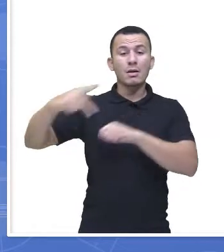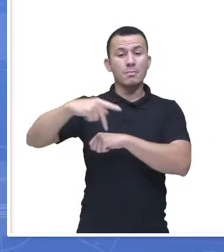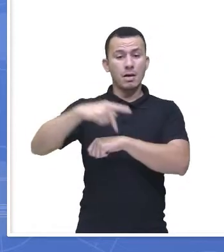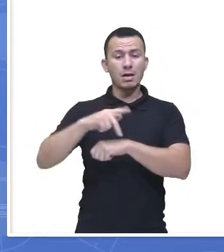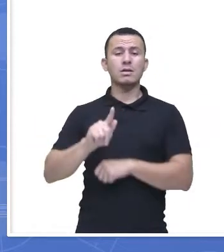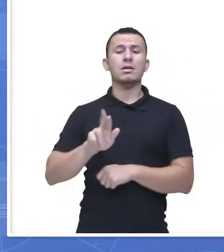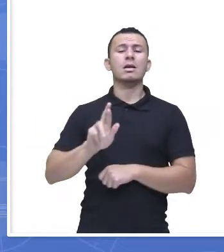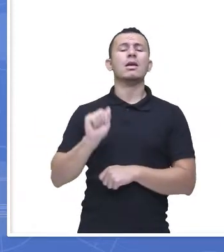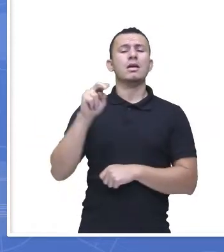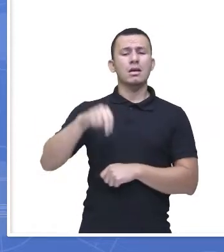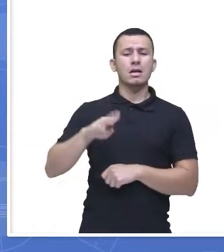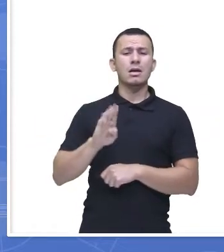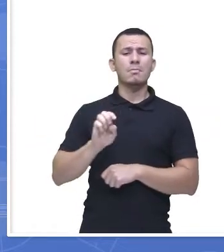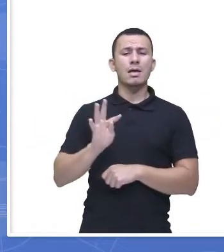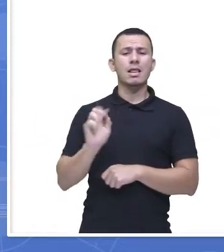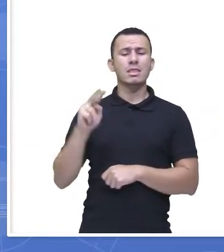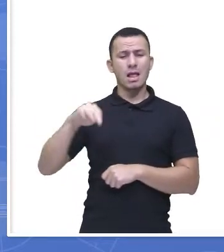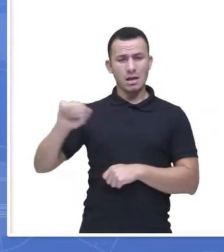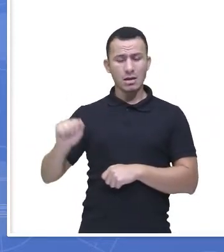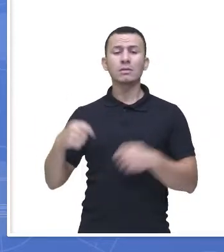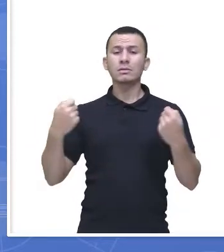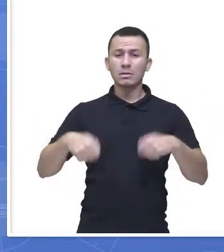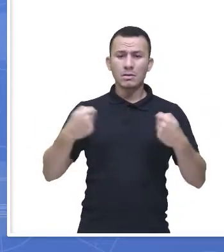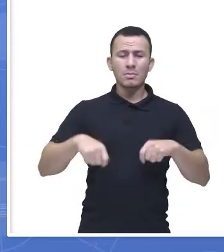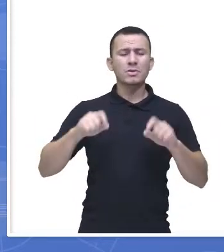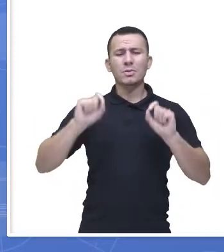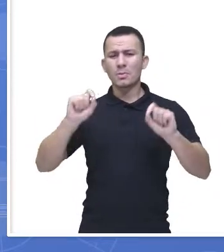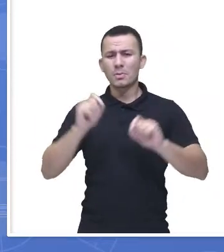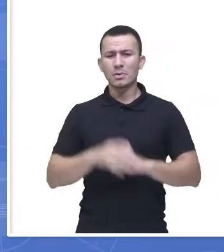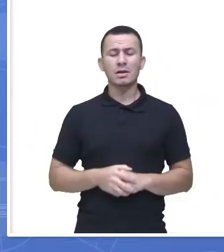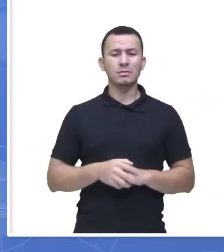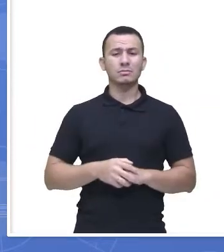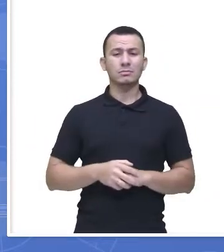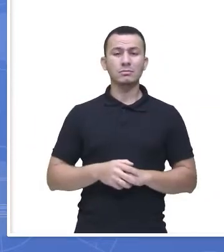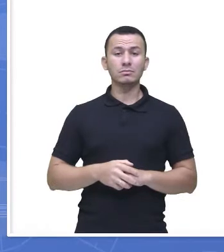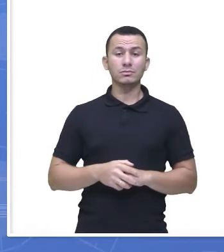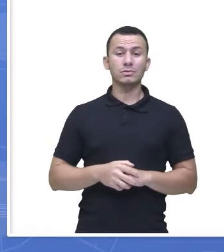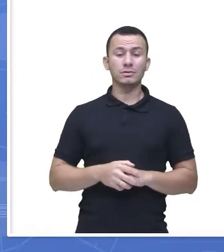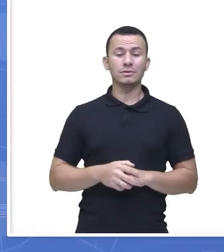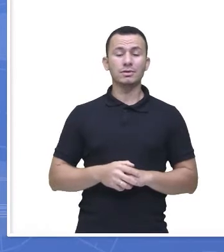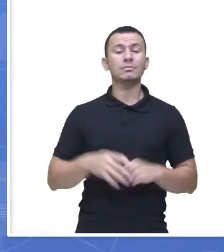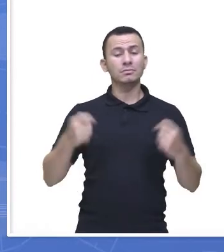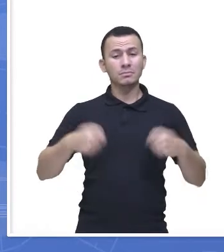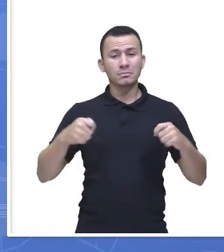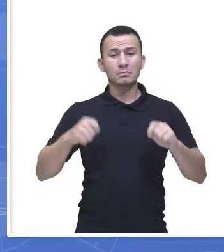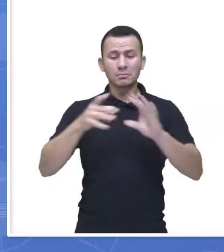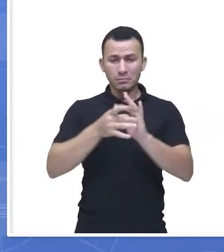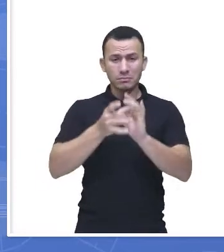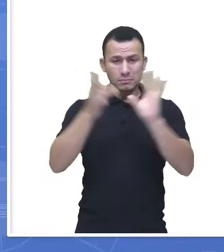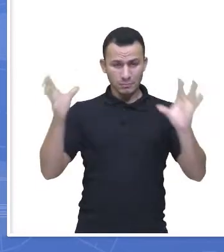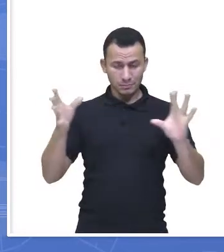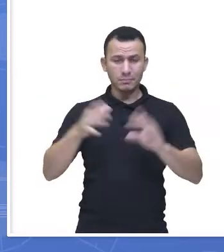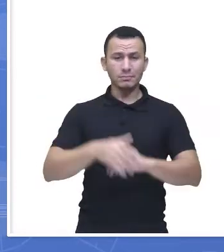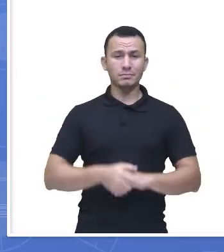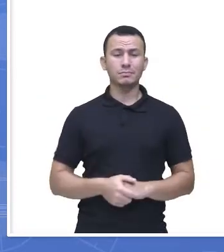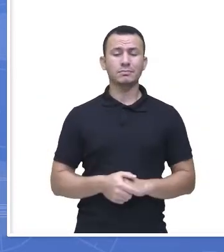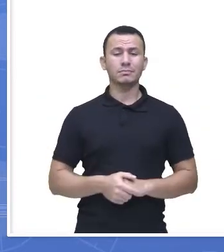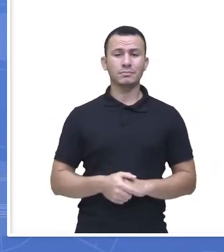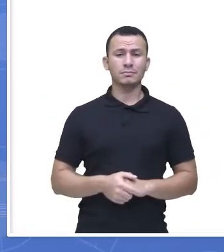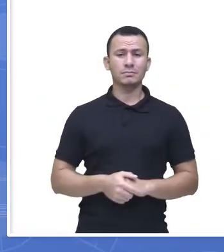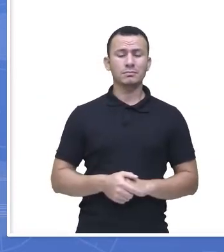já está e deve estar totalmente dissolvida. A questão fala o seguinte para a gente, é